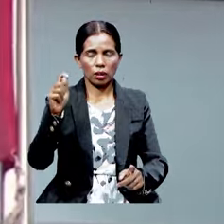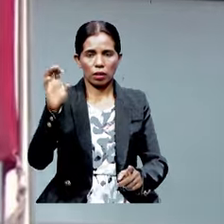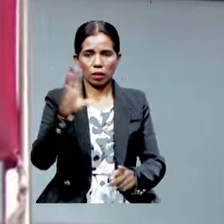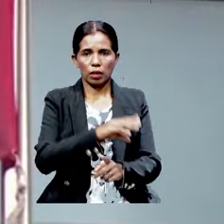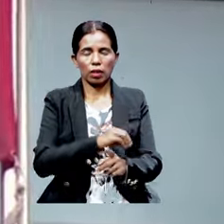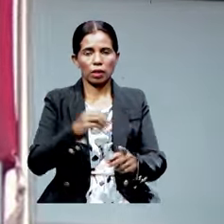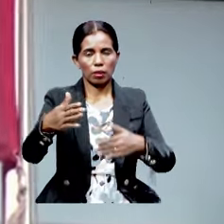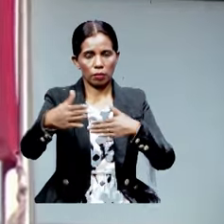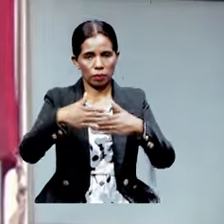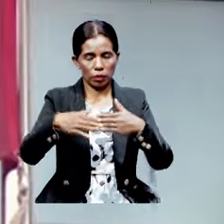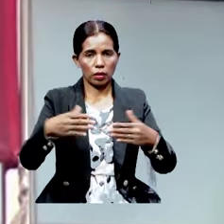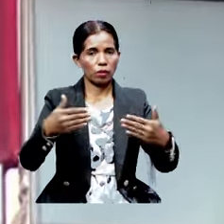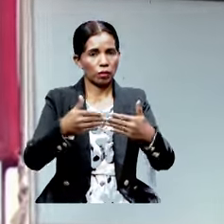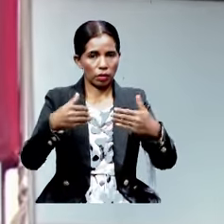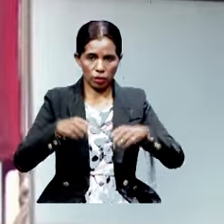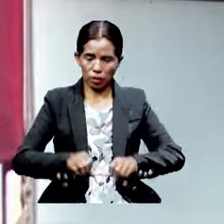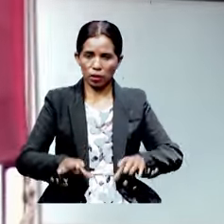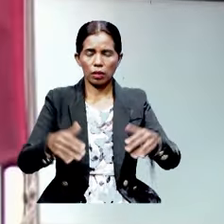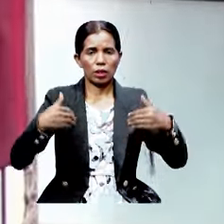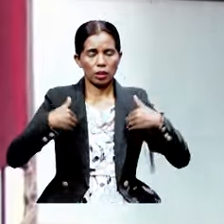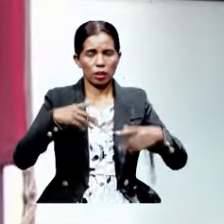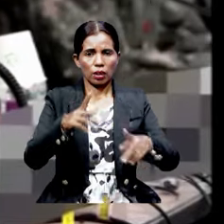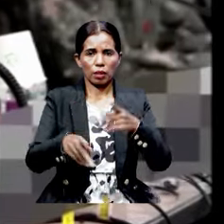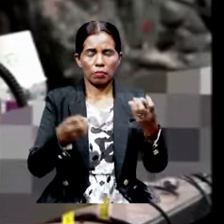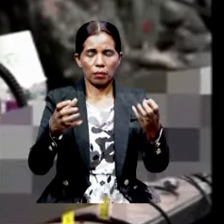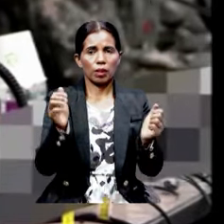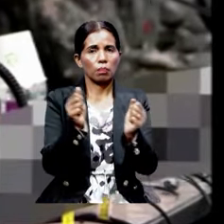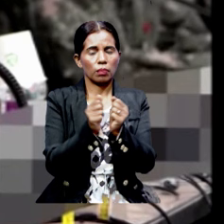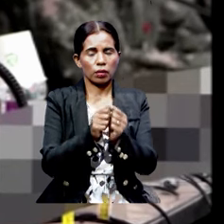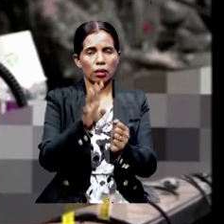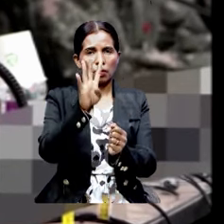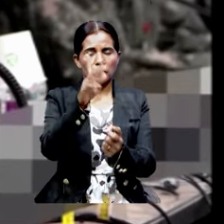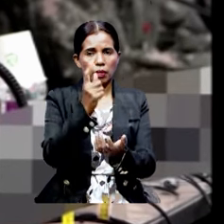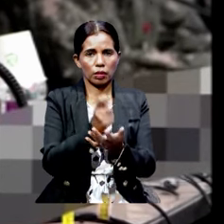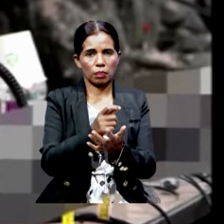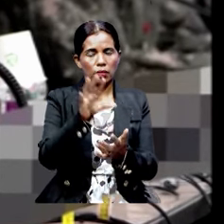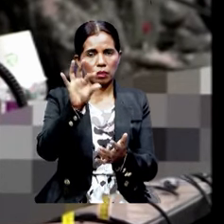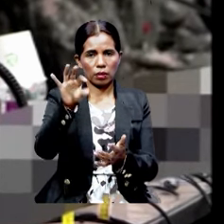no mos basic fronteira tasenien e a população mais ou menos riun hat atusia.